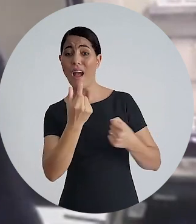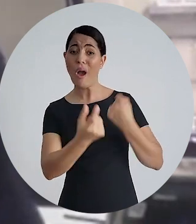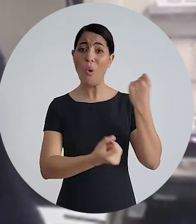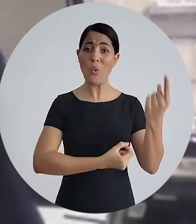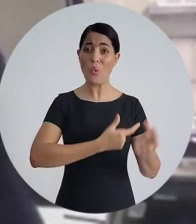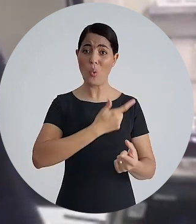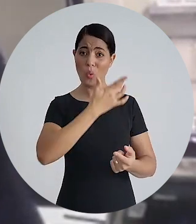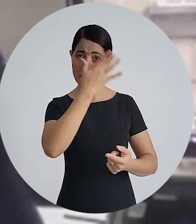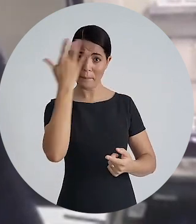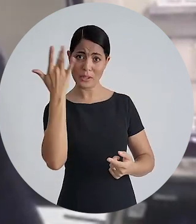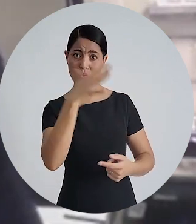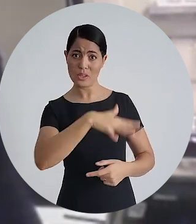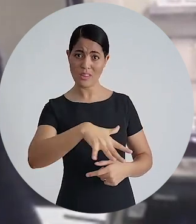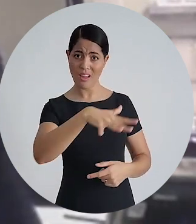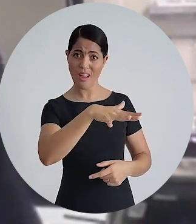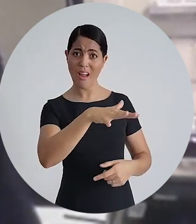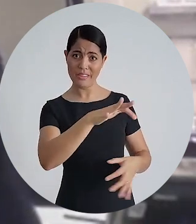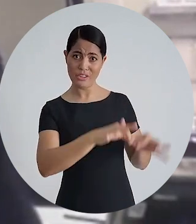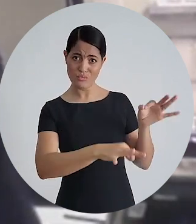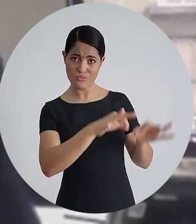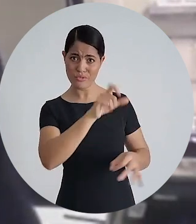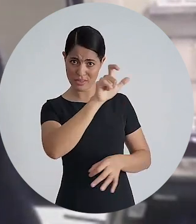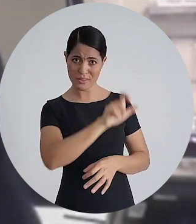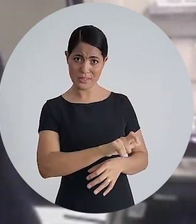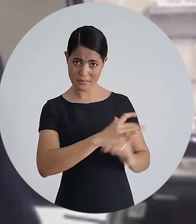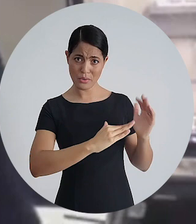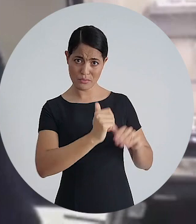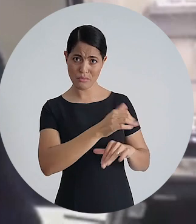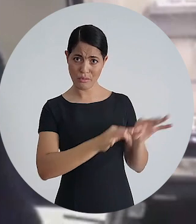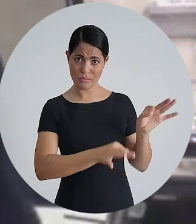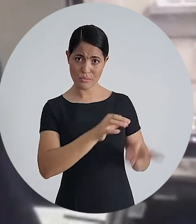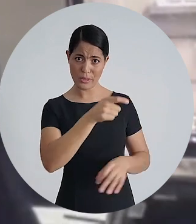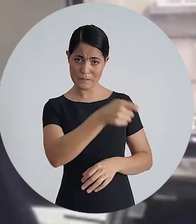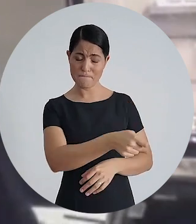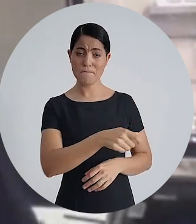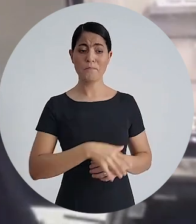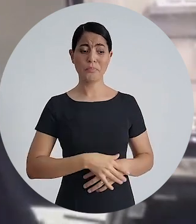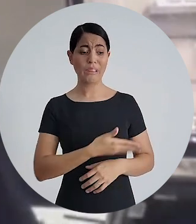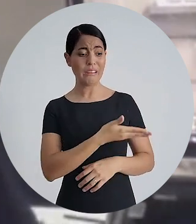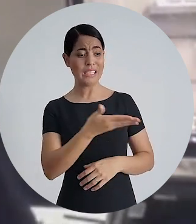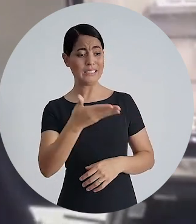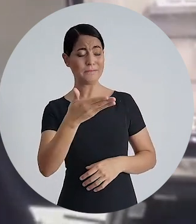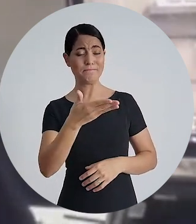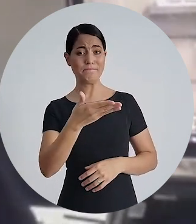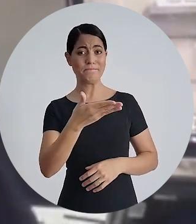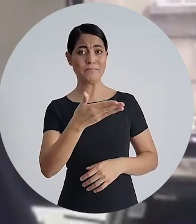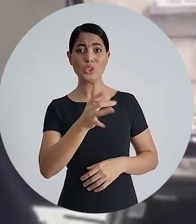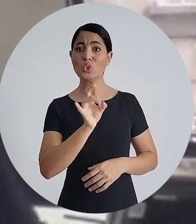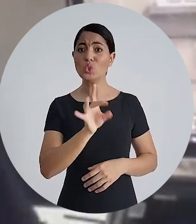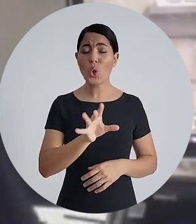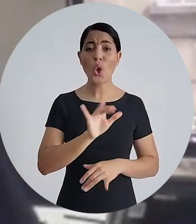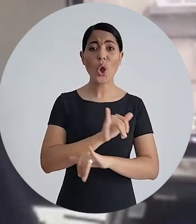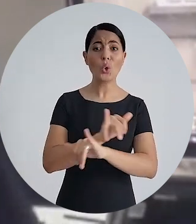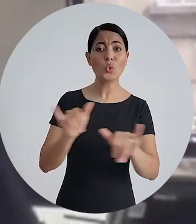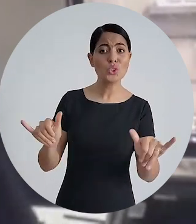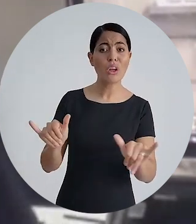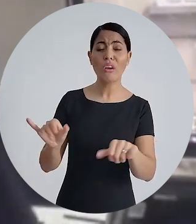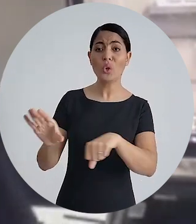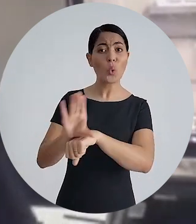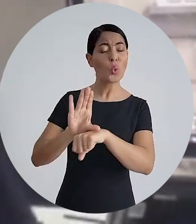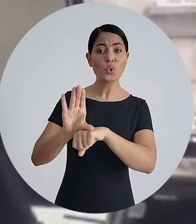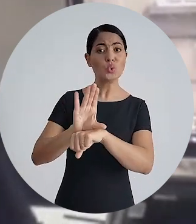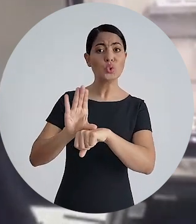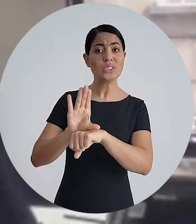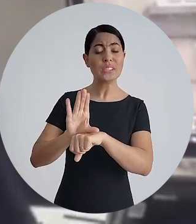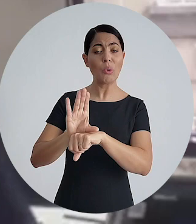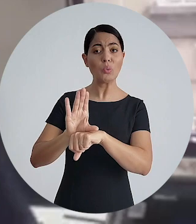juízes declarando, nem incidentalmente, Marlon, mas declarando, né, pura e